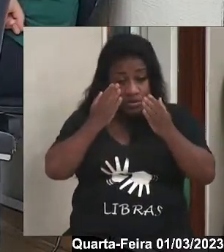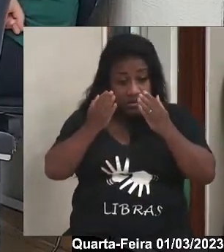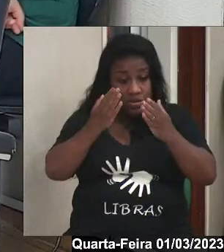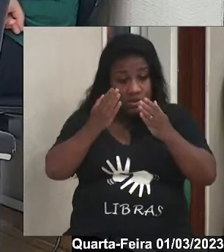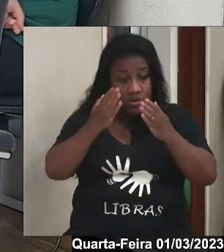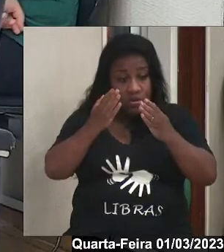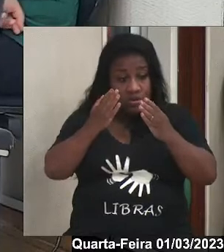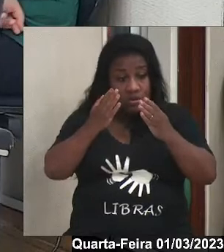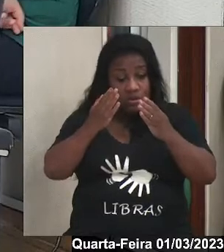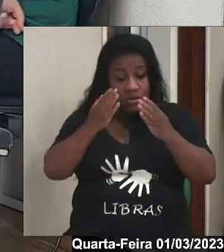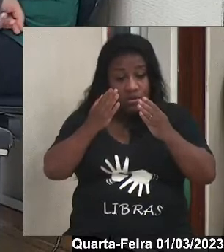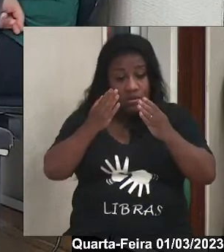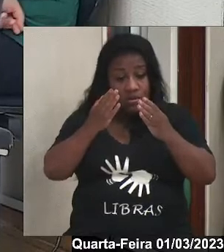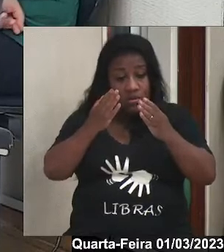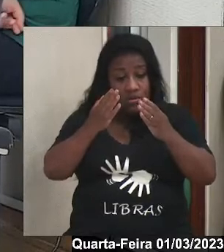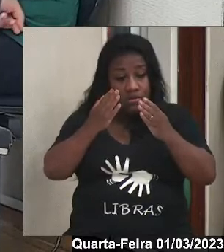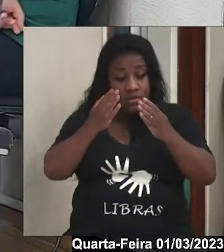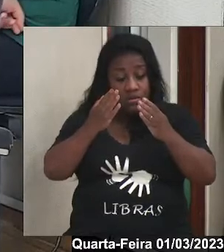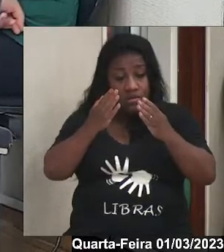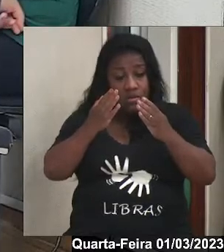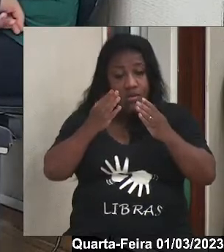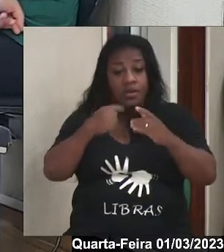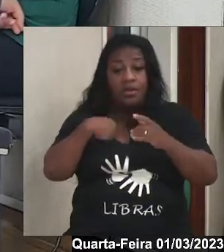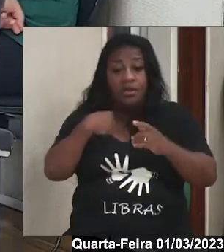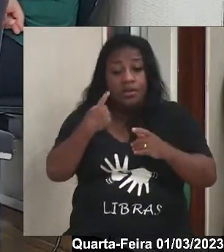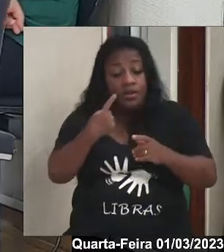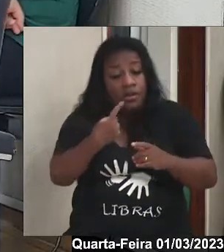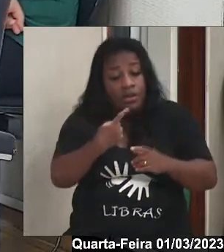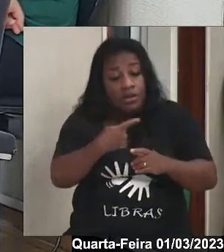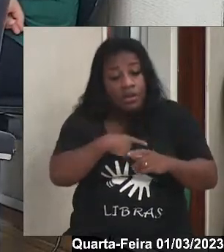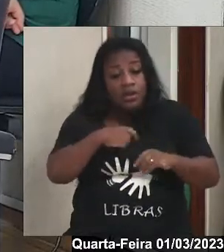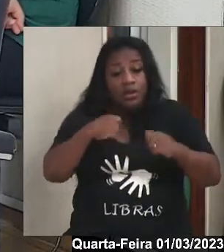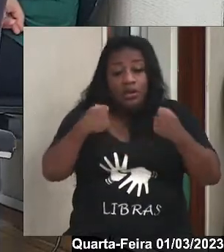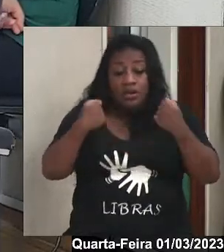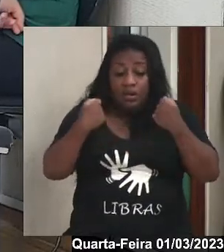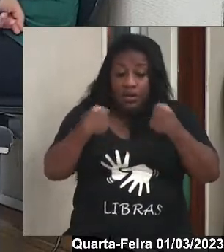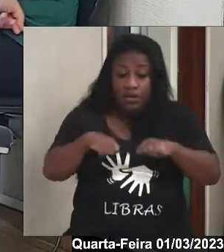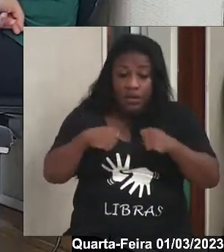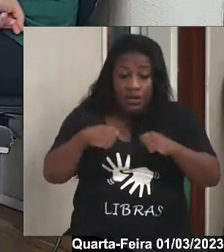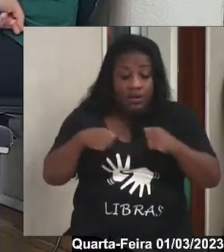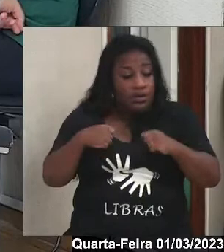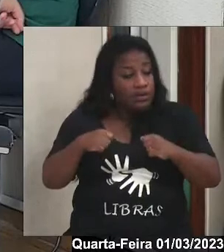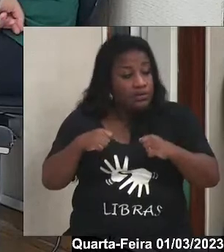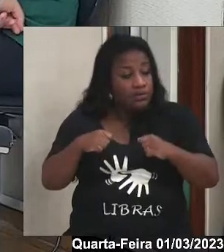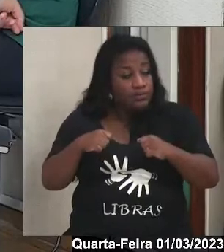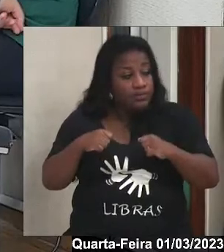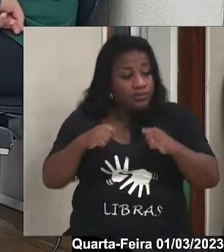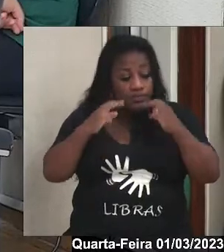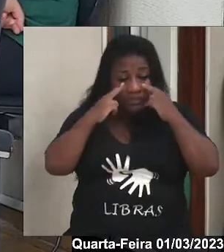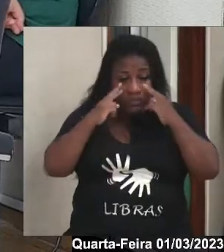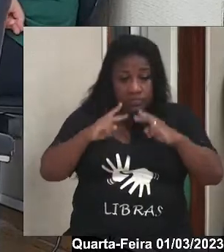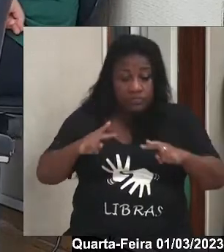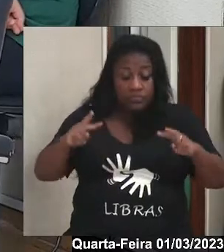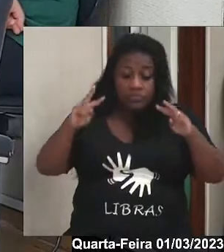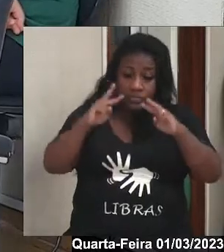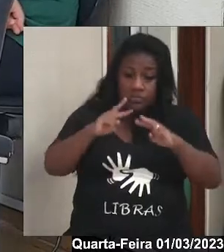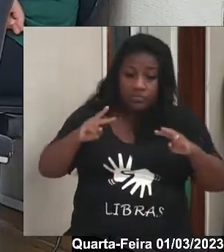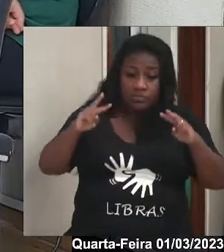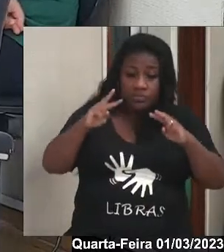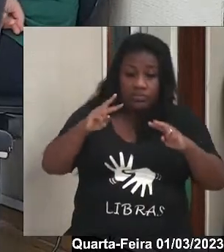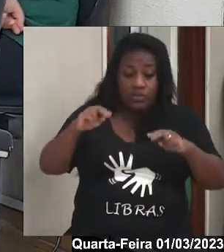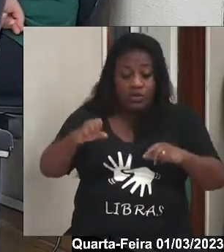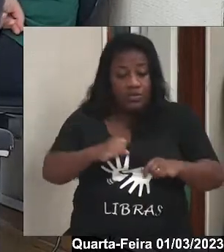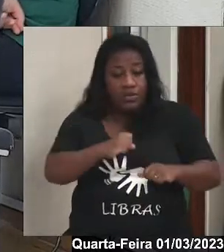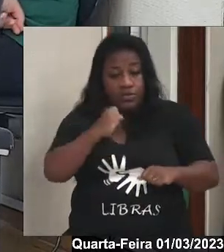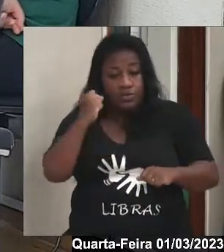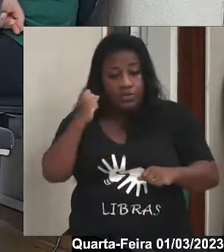a gente deveria trabalhar para que isso nem acontecesse. Esse seria o sonho de cidade que eu gostaria de estar vendo. E não ver autoridades públicas